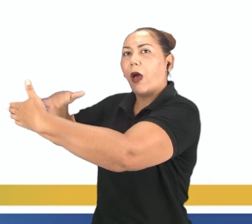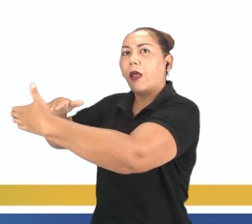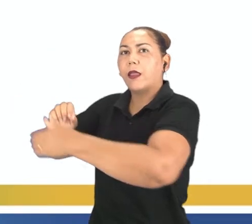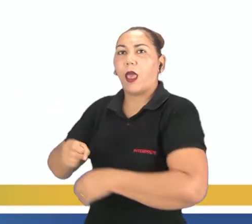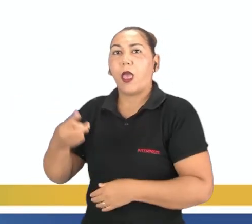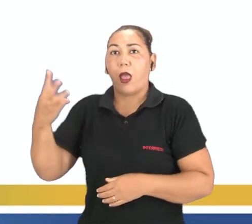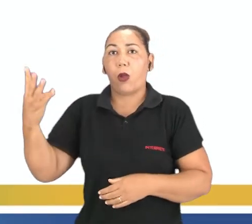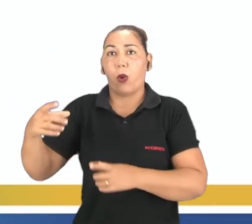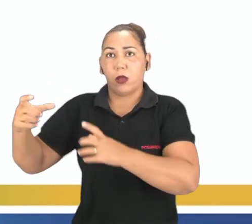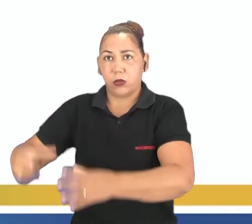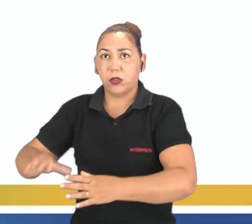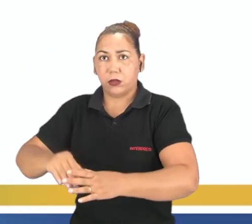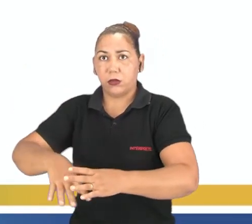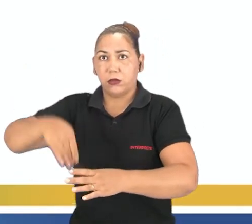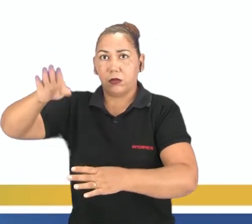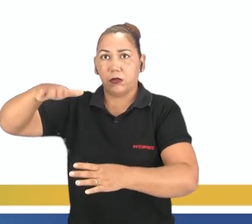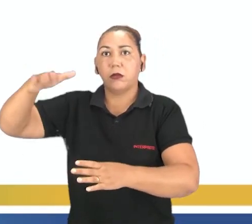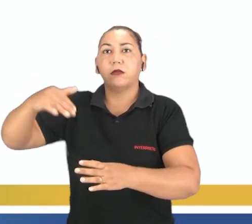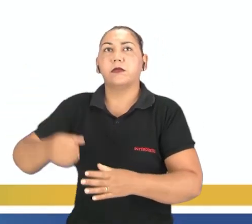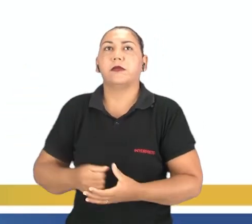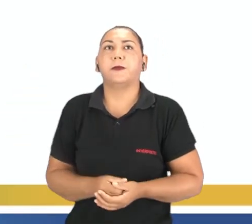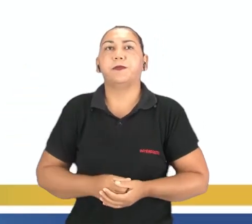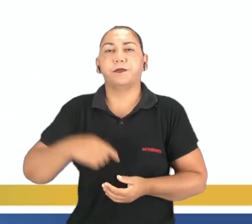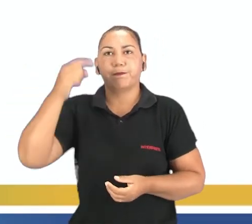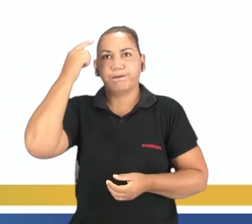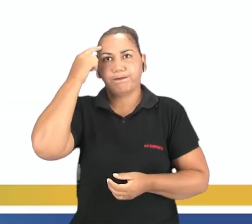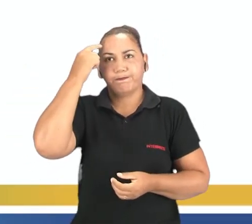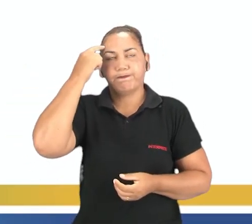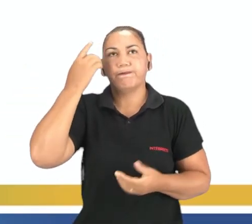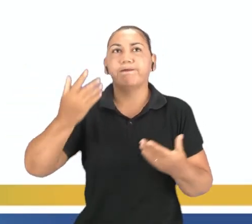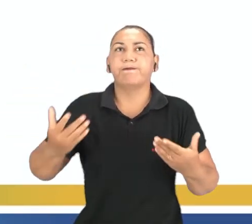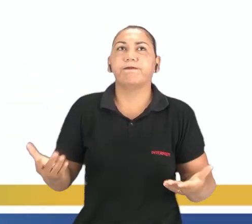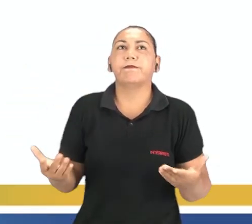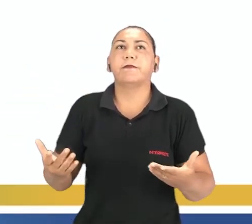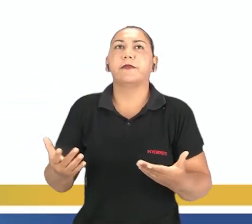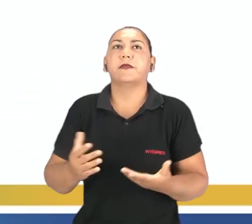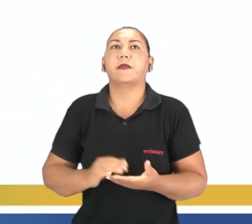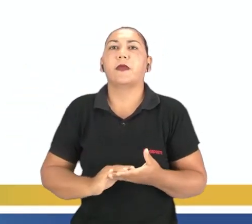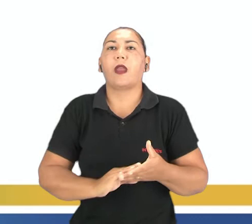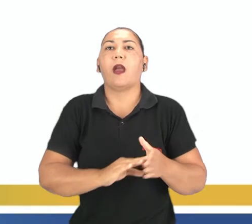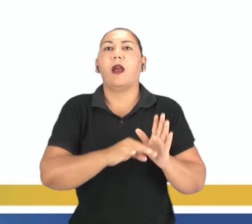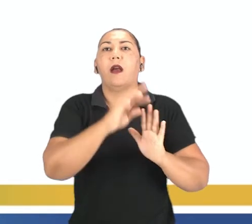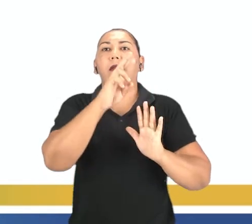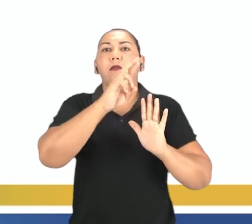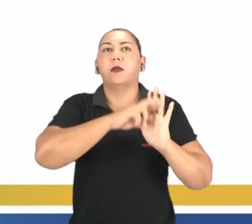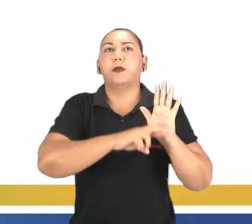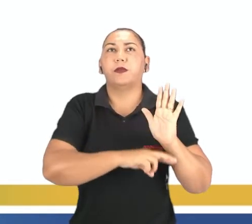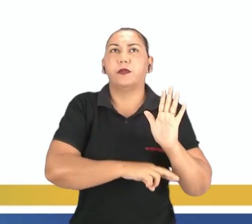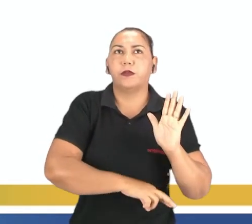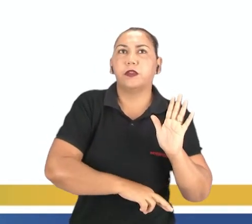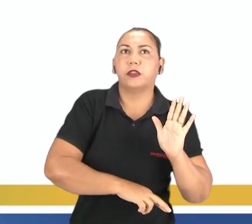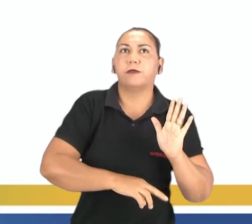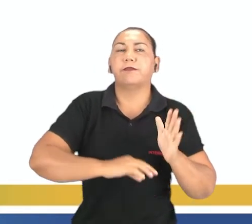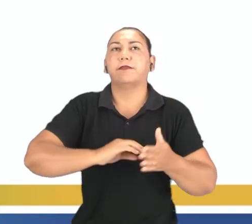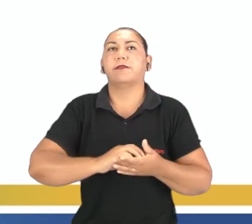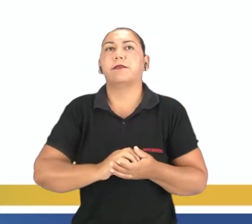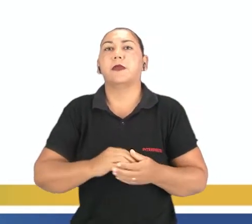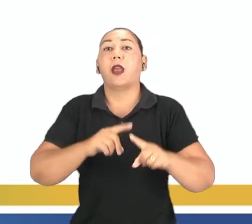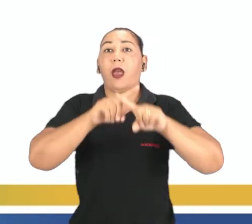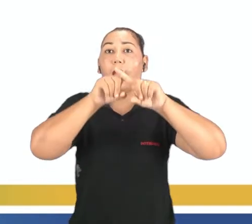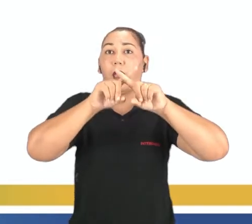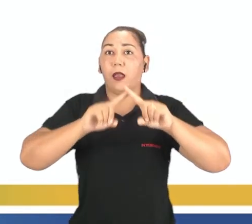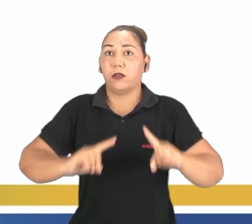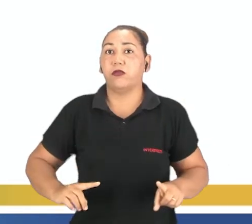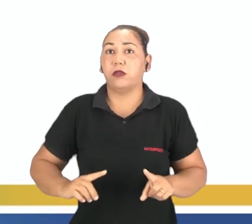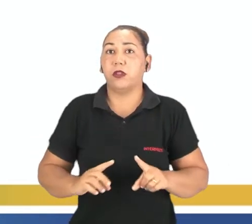né, corresponde a 300 metros quadrados aí de área pintada. Aí eu quero descobrir quantas latas, ou seja, X